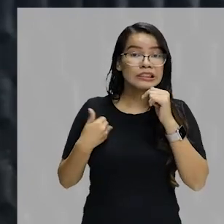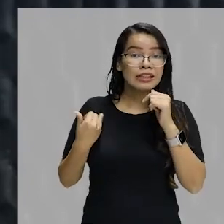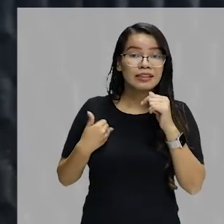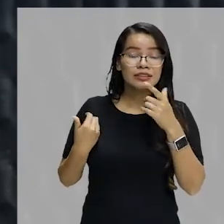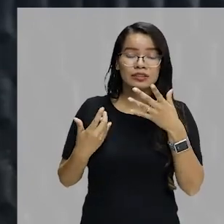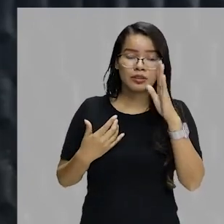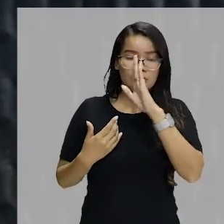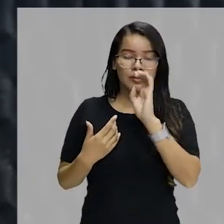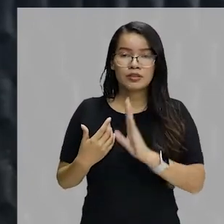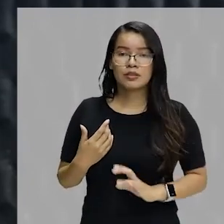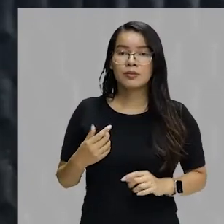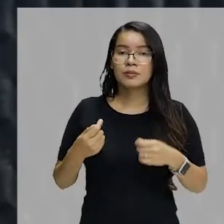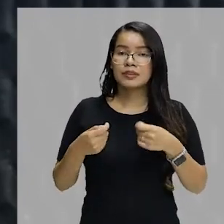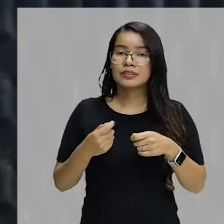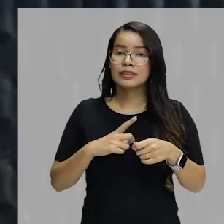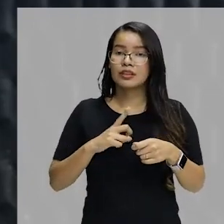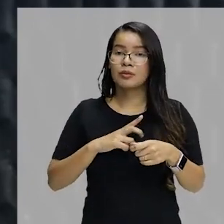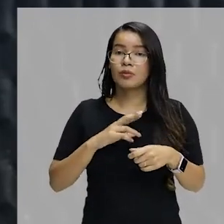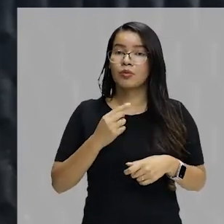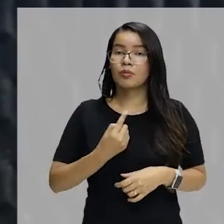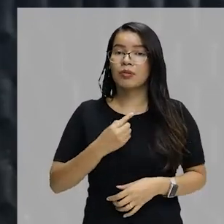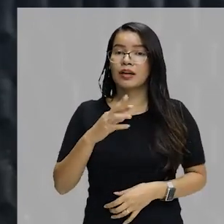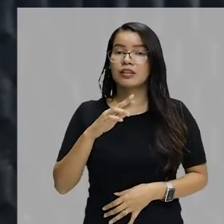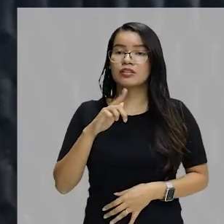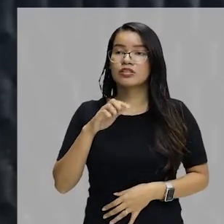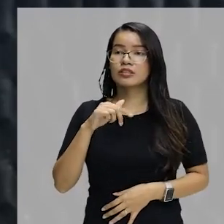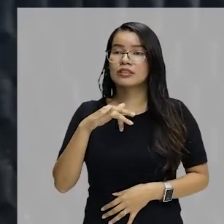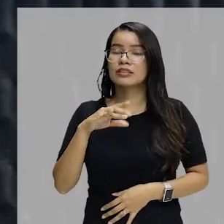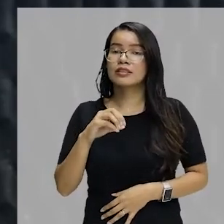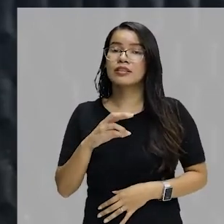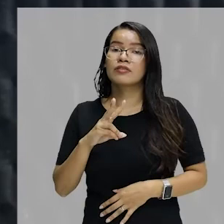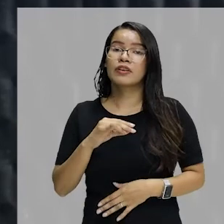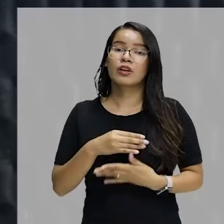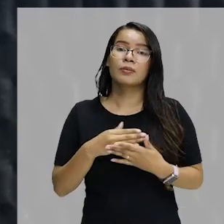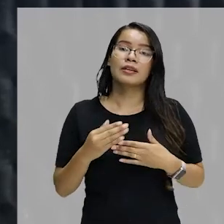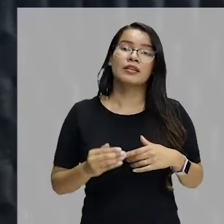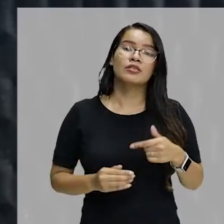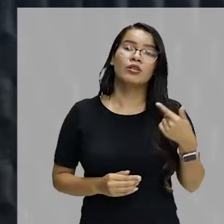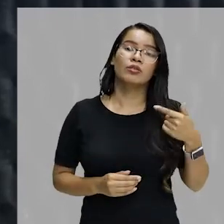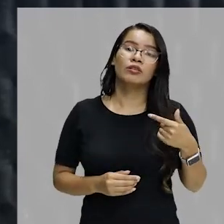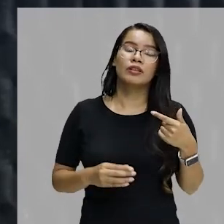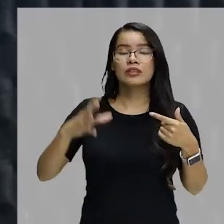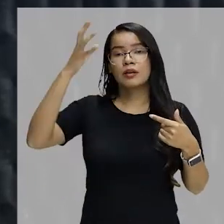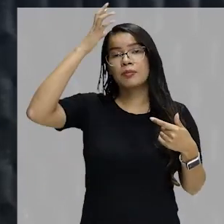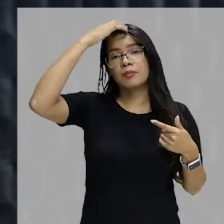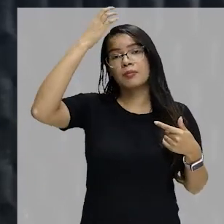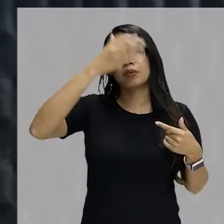que ser comandado por uma regência. E o país vai entrar na segunda fase da monarquia,